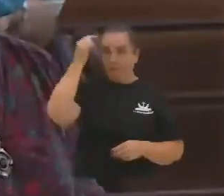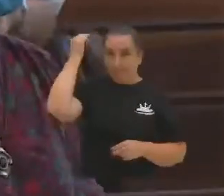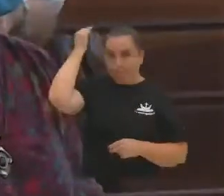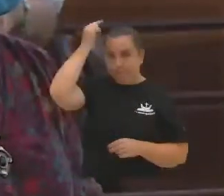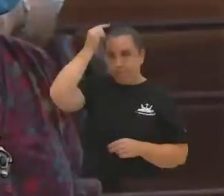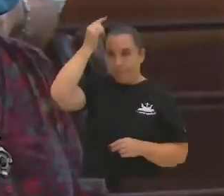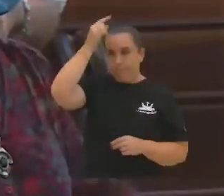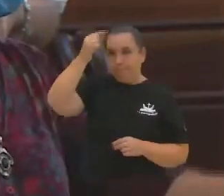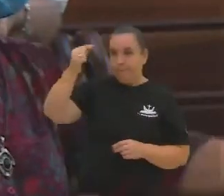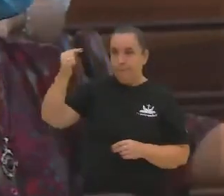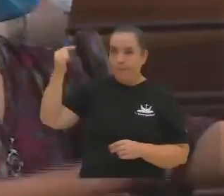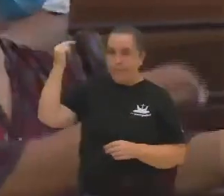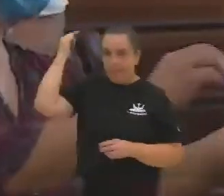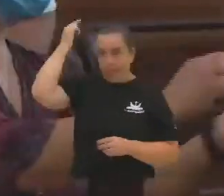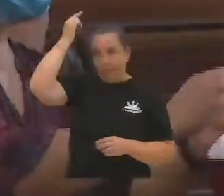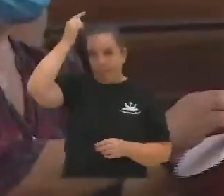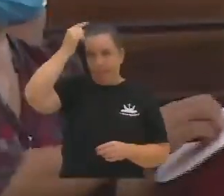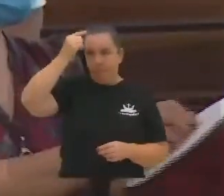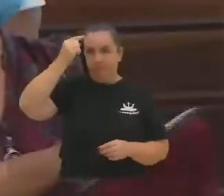Santo,